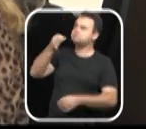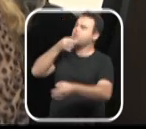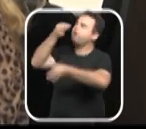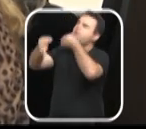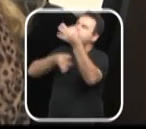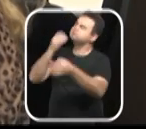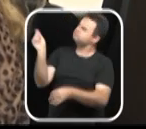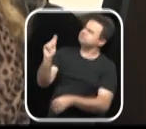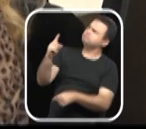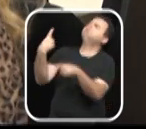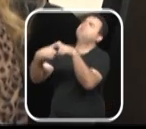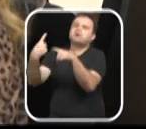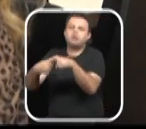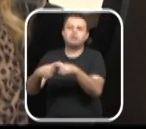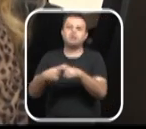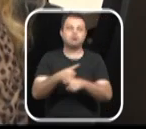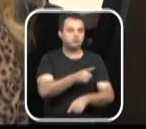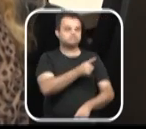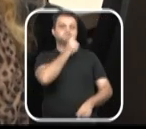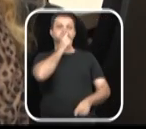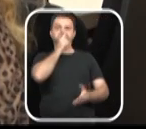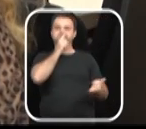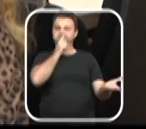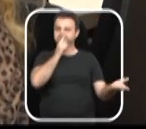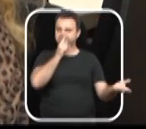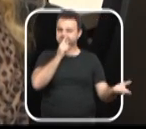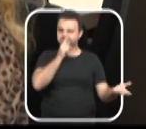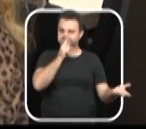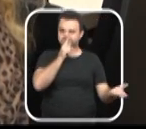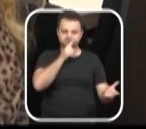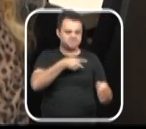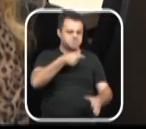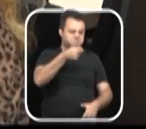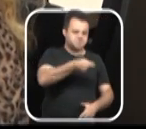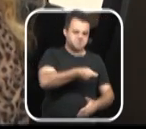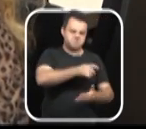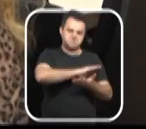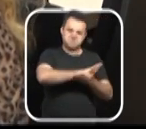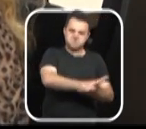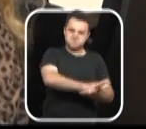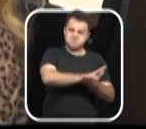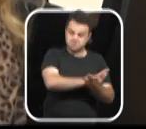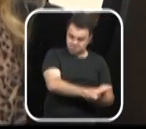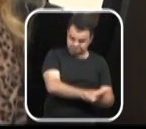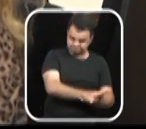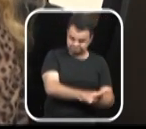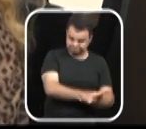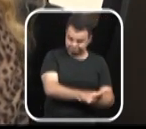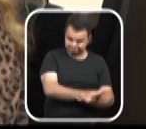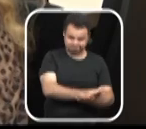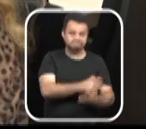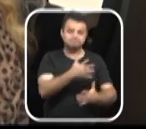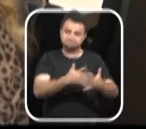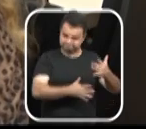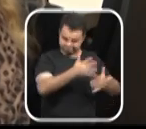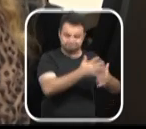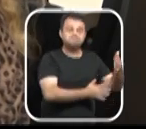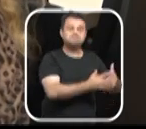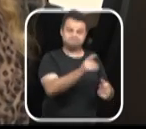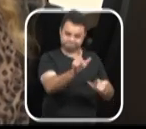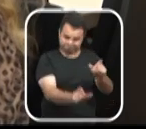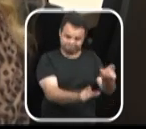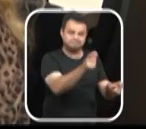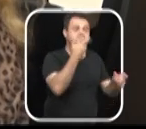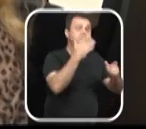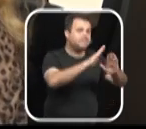as relações coercitivas, as relações autoritárias, elas dificultam ou impedem que as